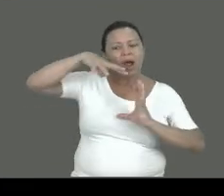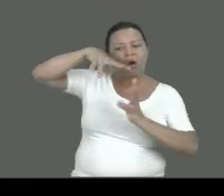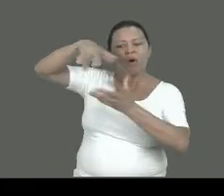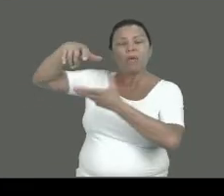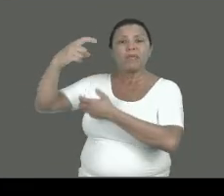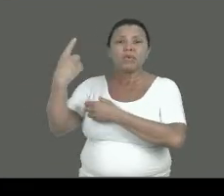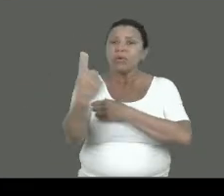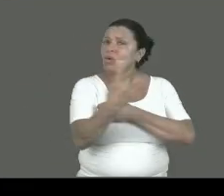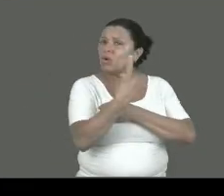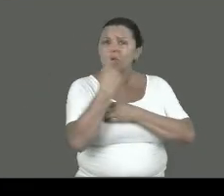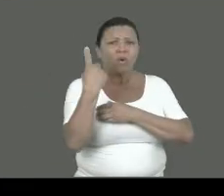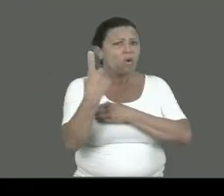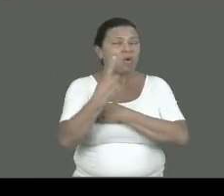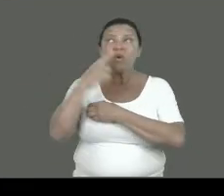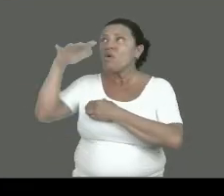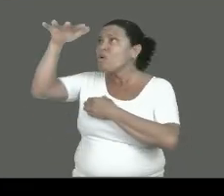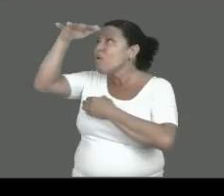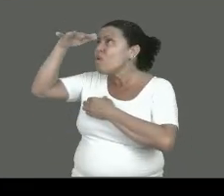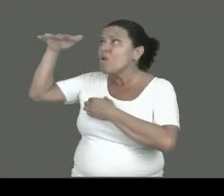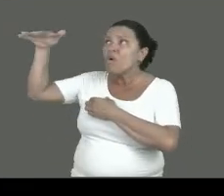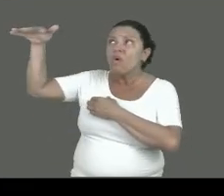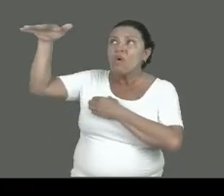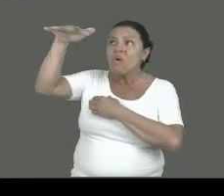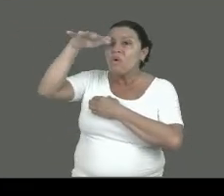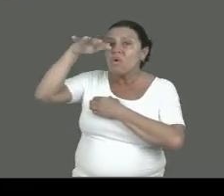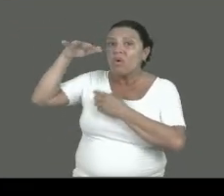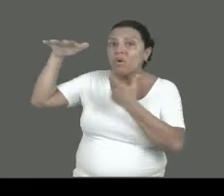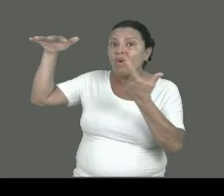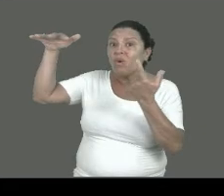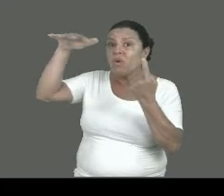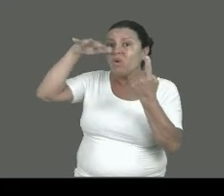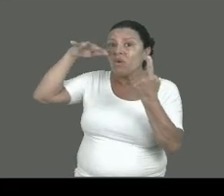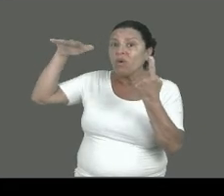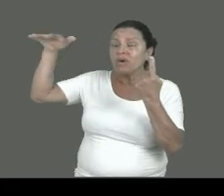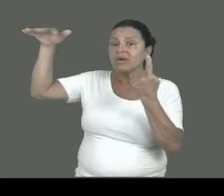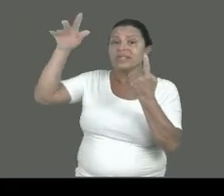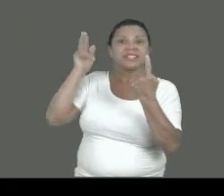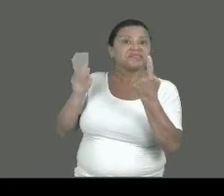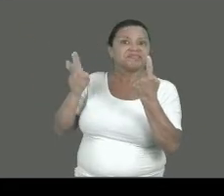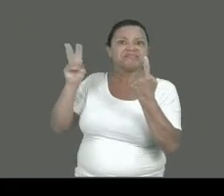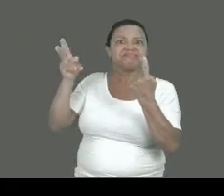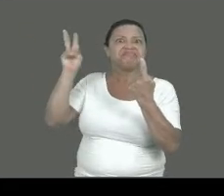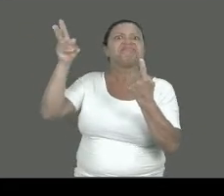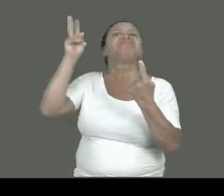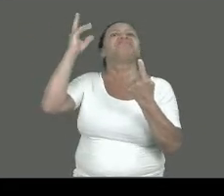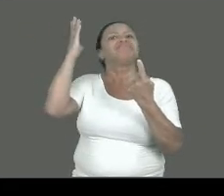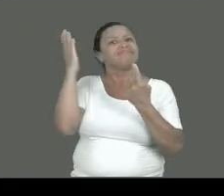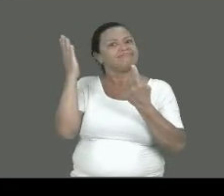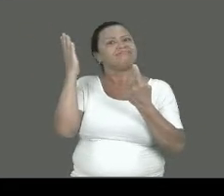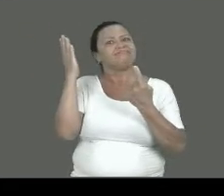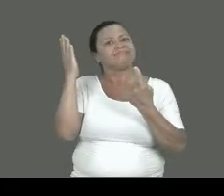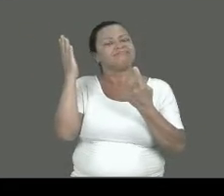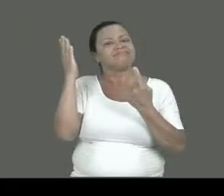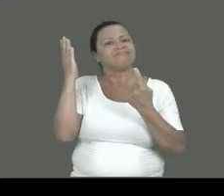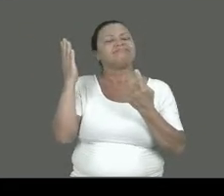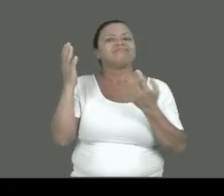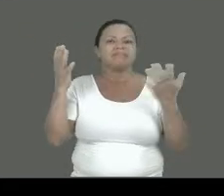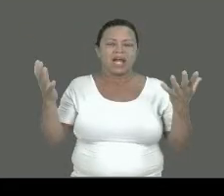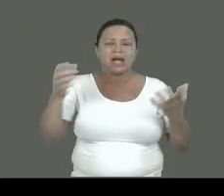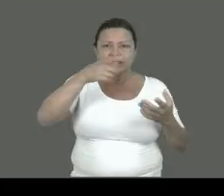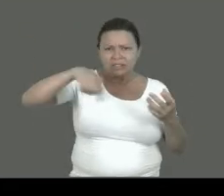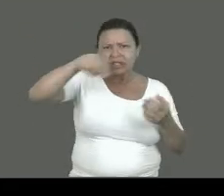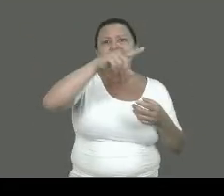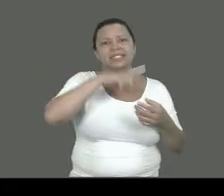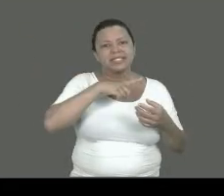só, esse mundo espiritual que é um mundo só e que está permanentemente em relação. Então temos